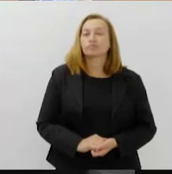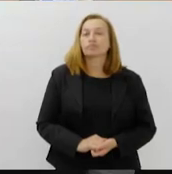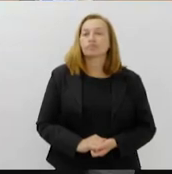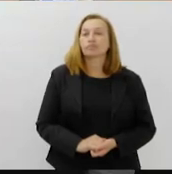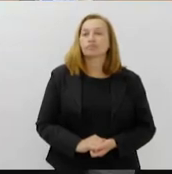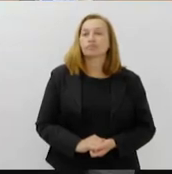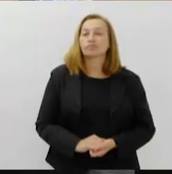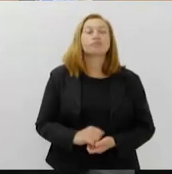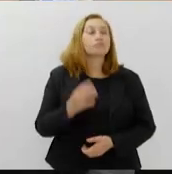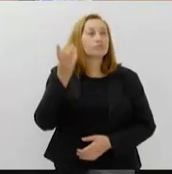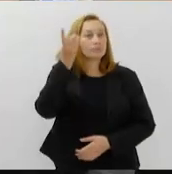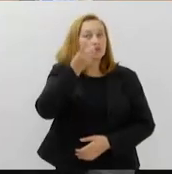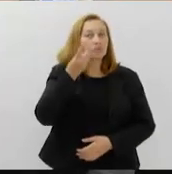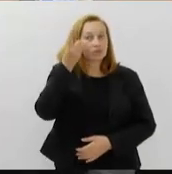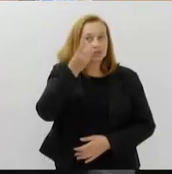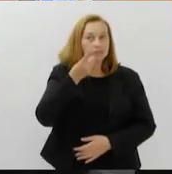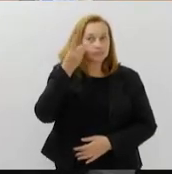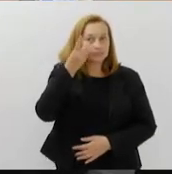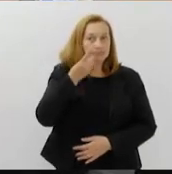Deputado